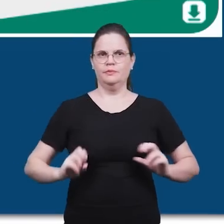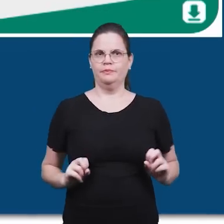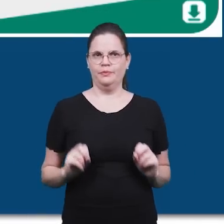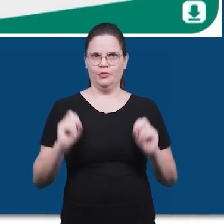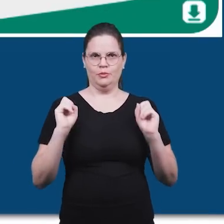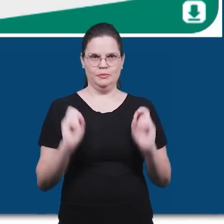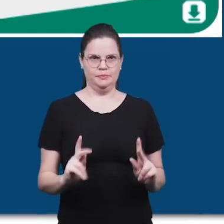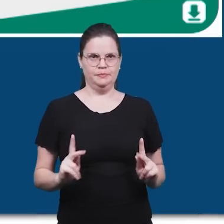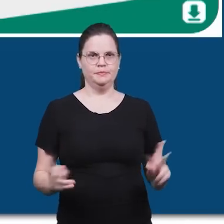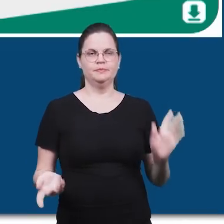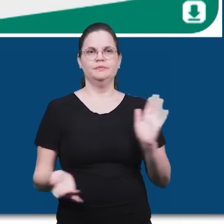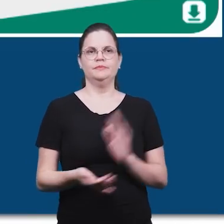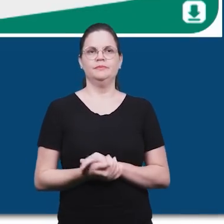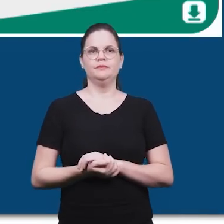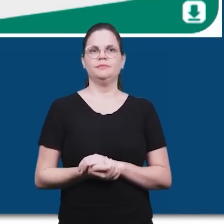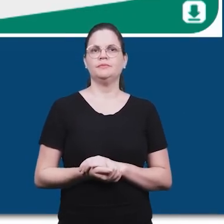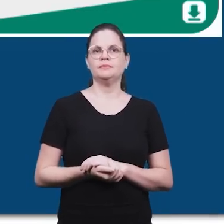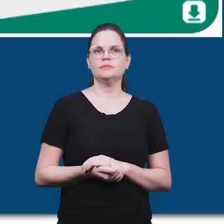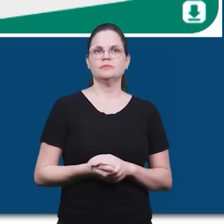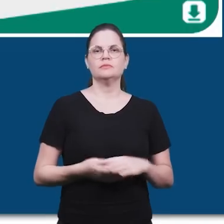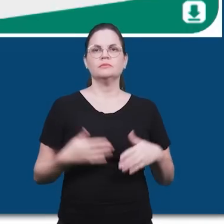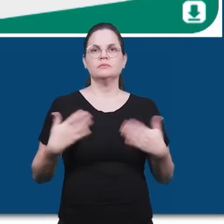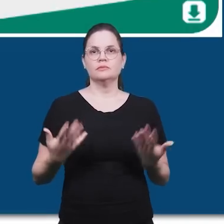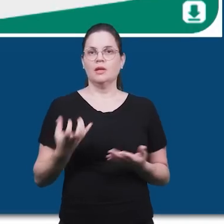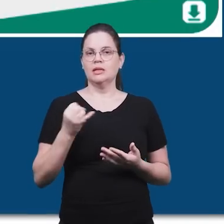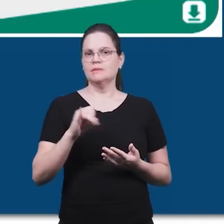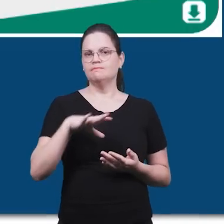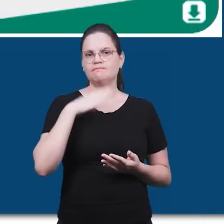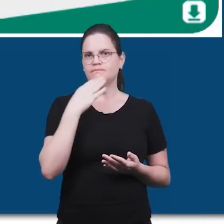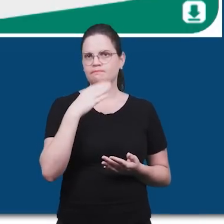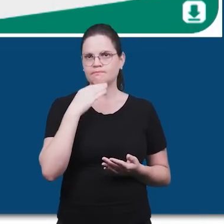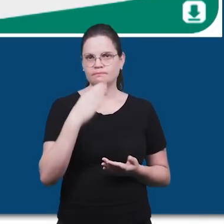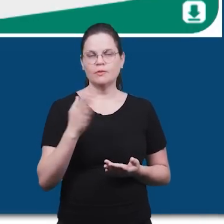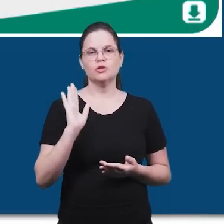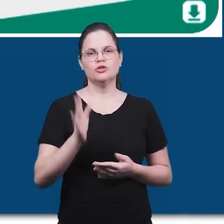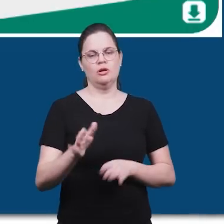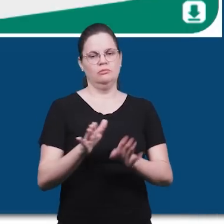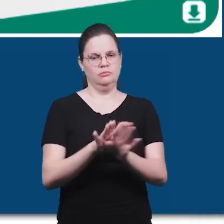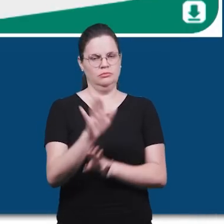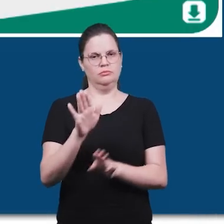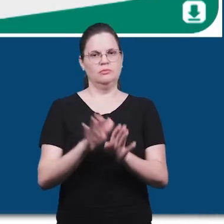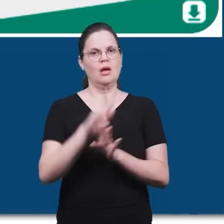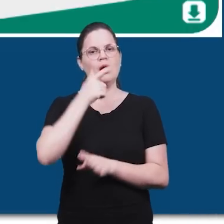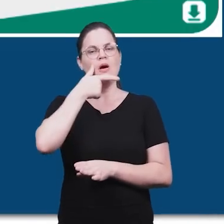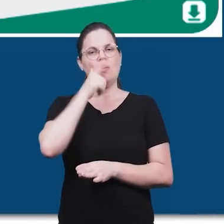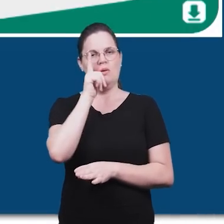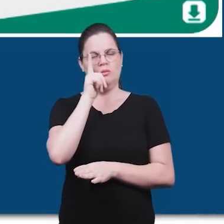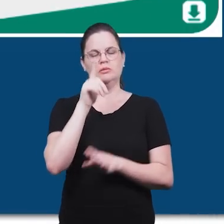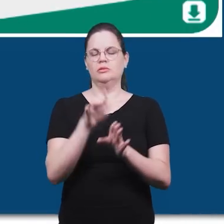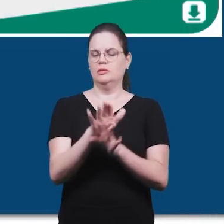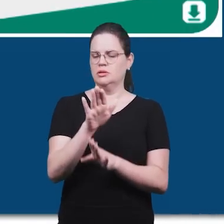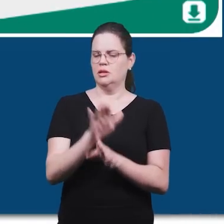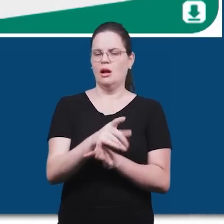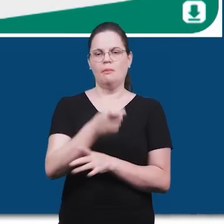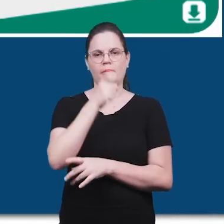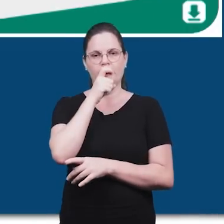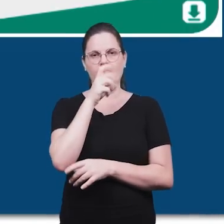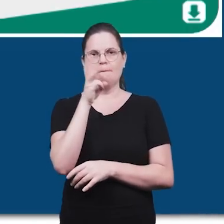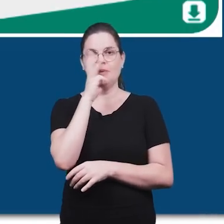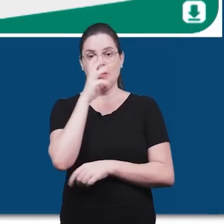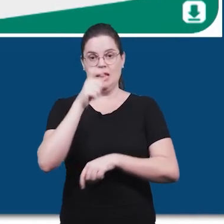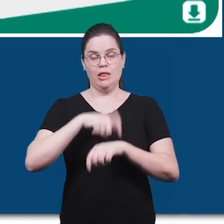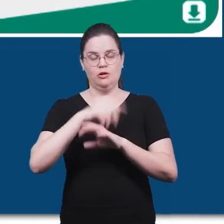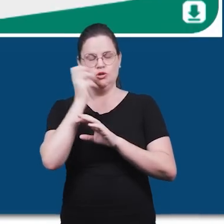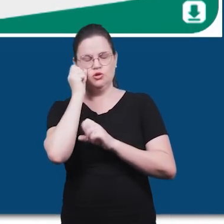casa, tá bem? E aí, para quem não consegue, nós já instruímos os pais ontem, hora de dormir não